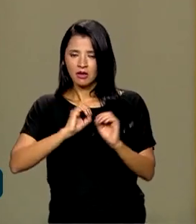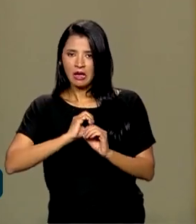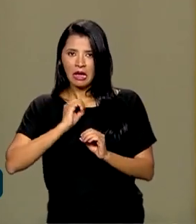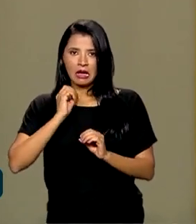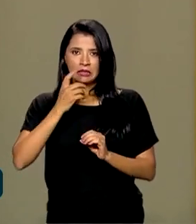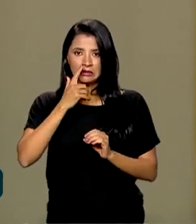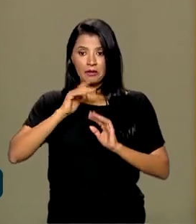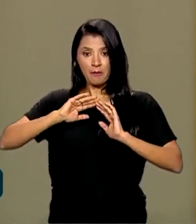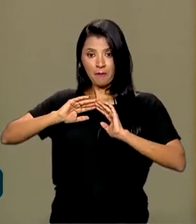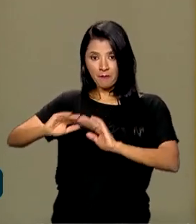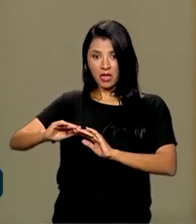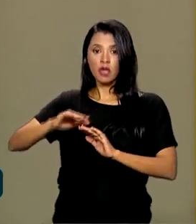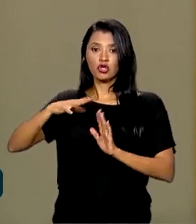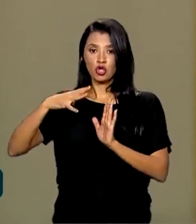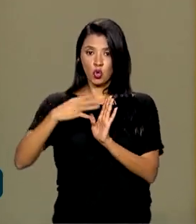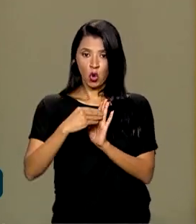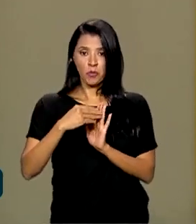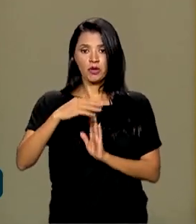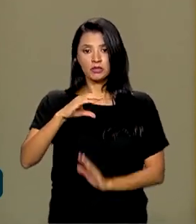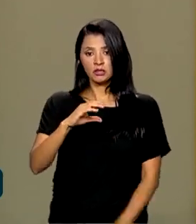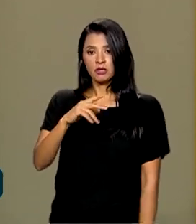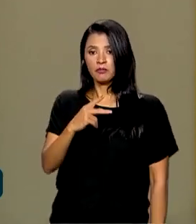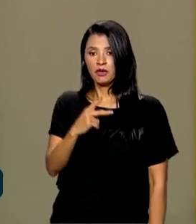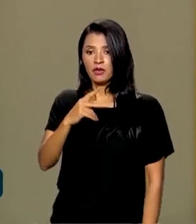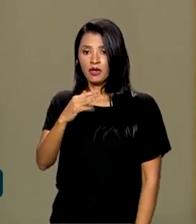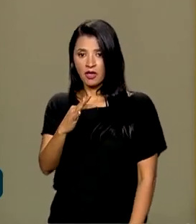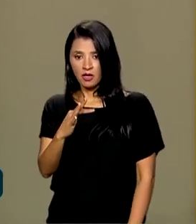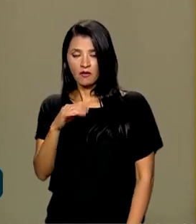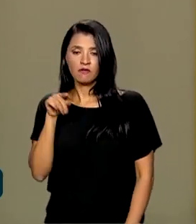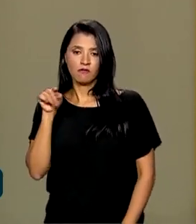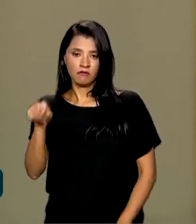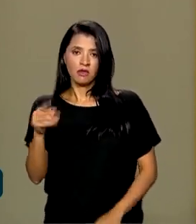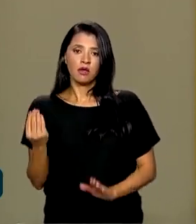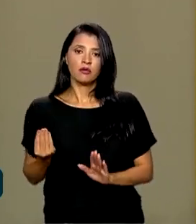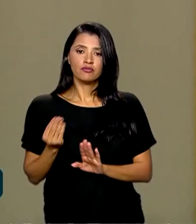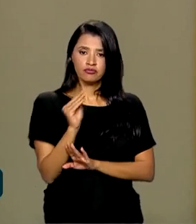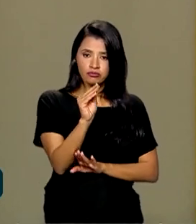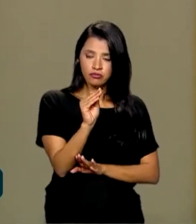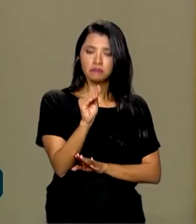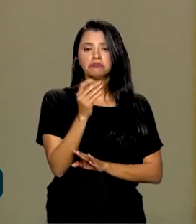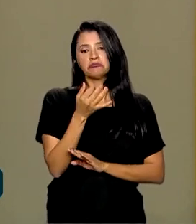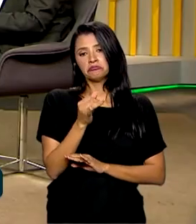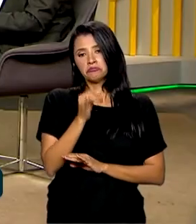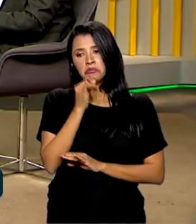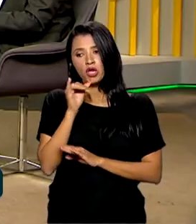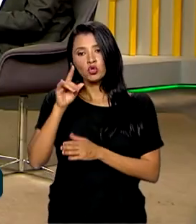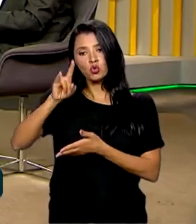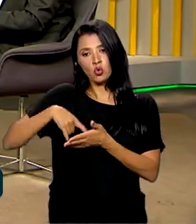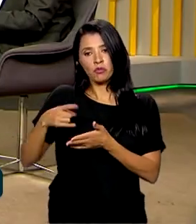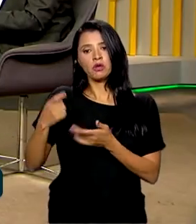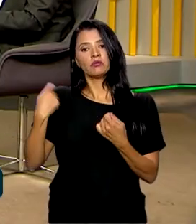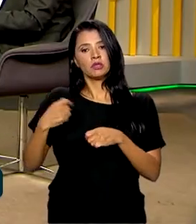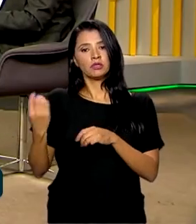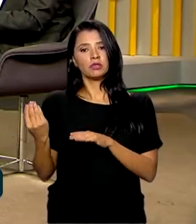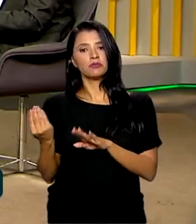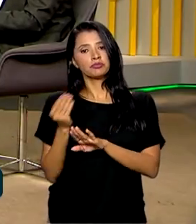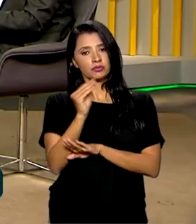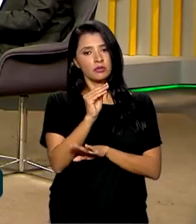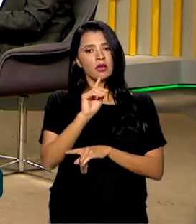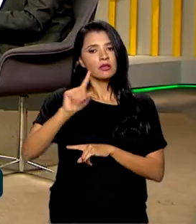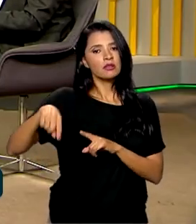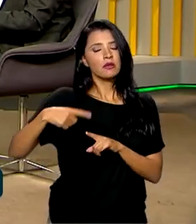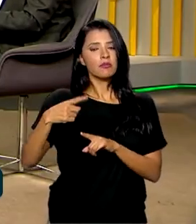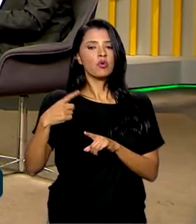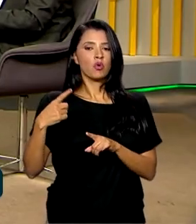uma cópia do CPF, né, dessa pessoa, então ela insere. Se pede determinado documento, ela tem que inserir. E depois ela